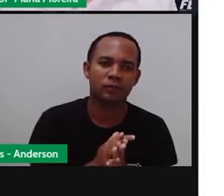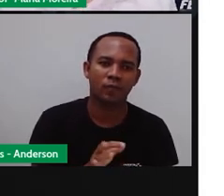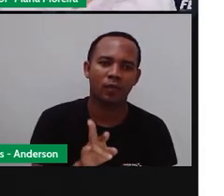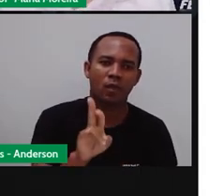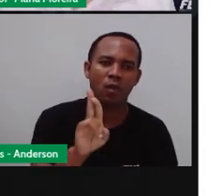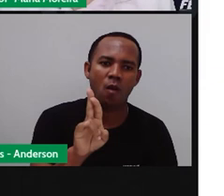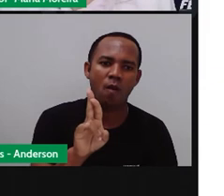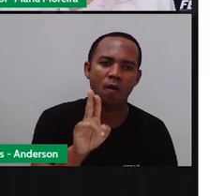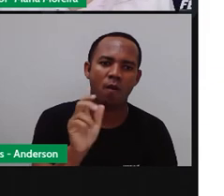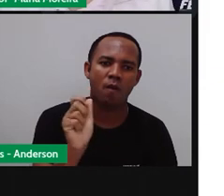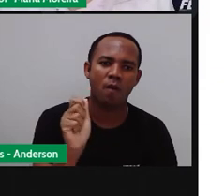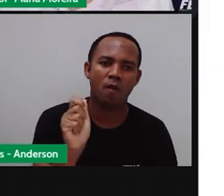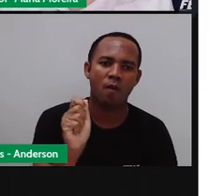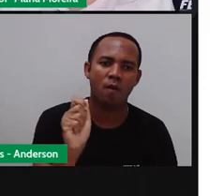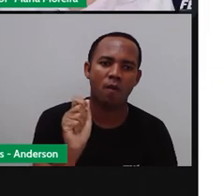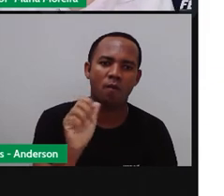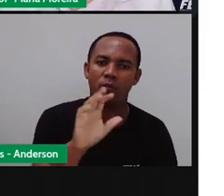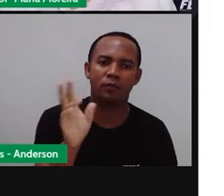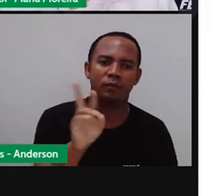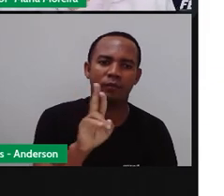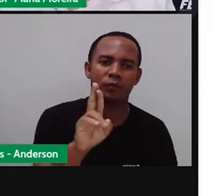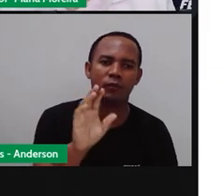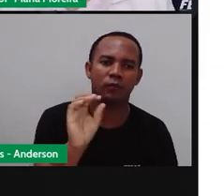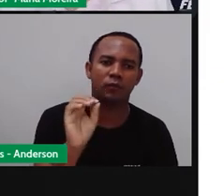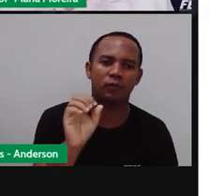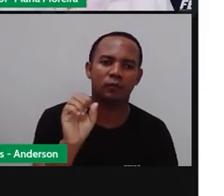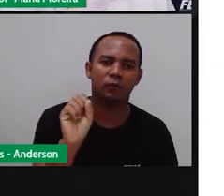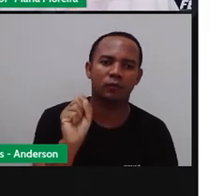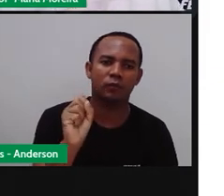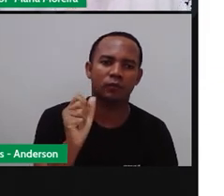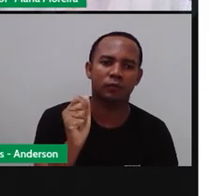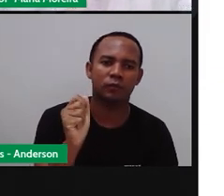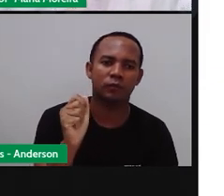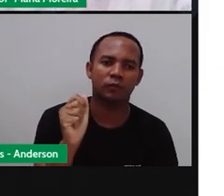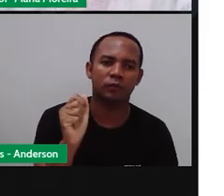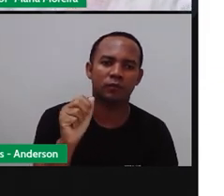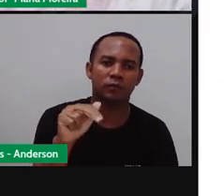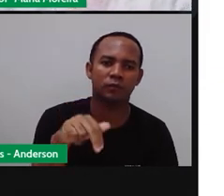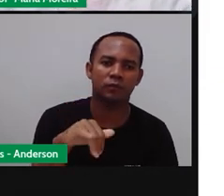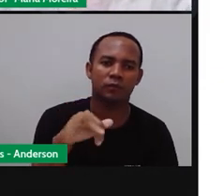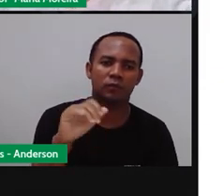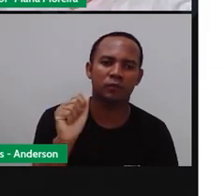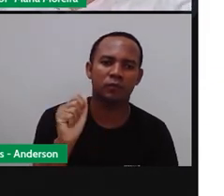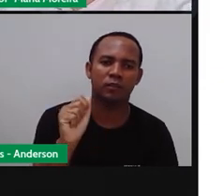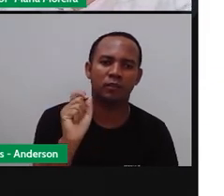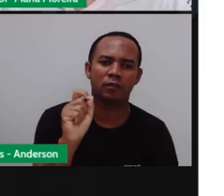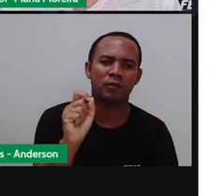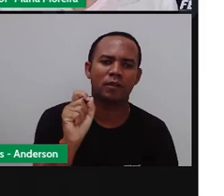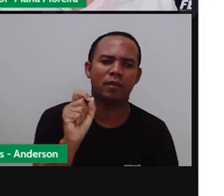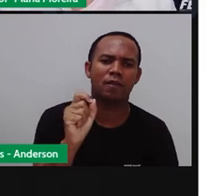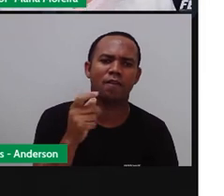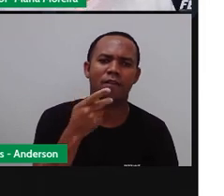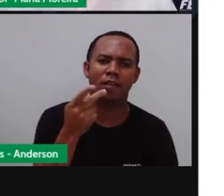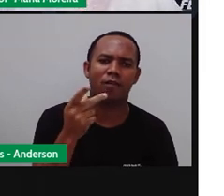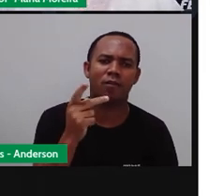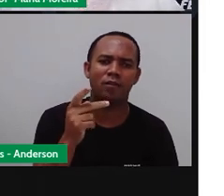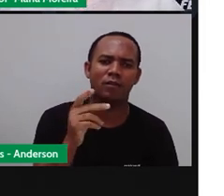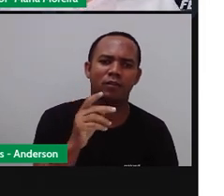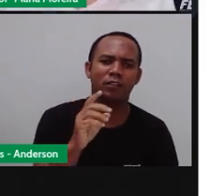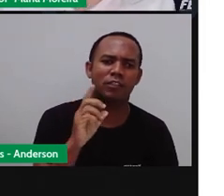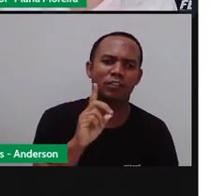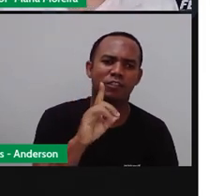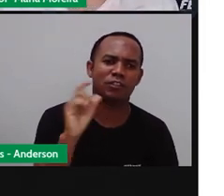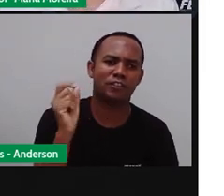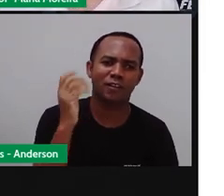Rosânia Silva, bom dia. Que dia lindo, né, Pro Maria? Também acho um dia maravilhoso. Um bom dia para